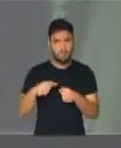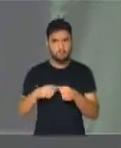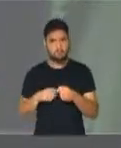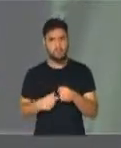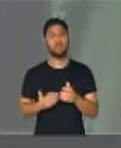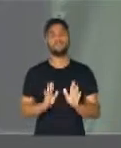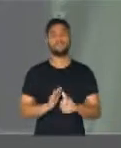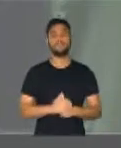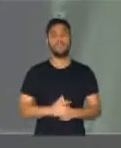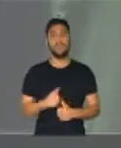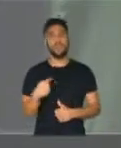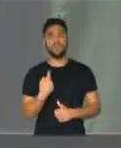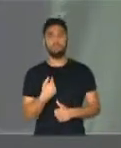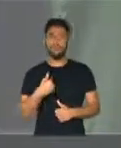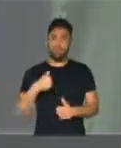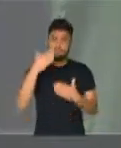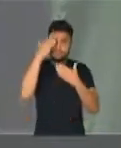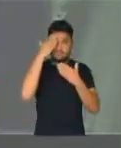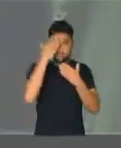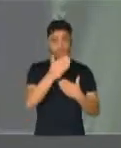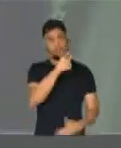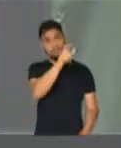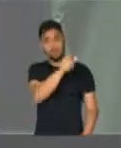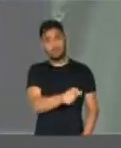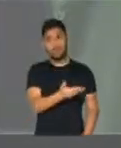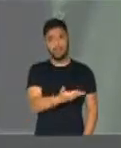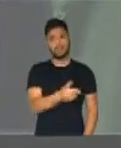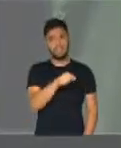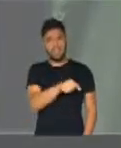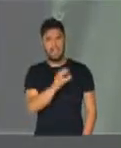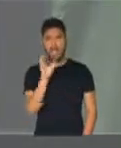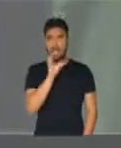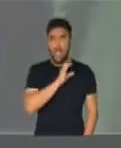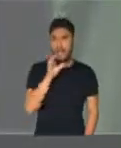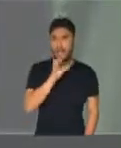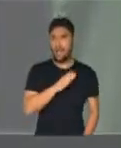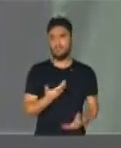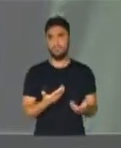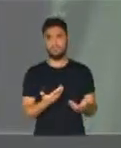a quem estendo os meus agradecimentos, que de forma ágil, célere,